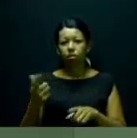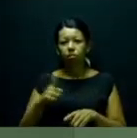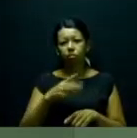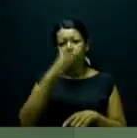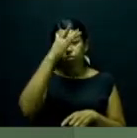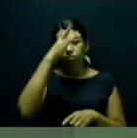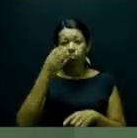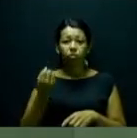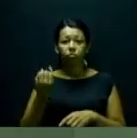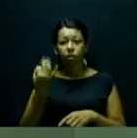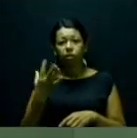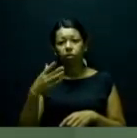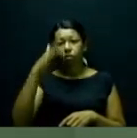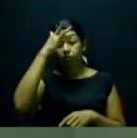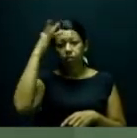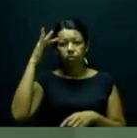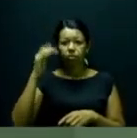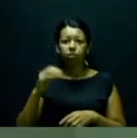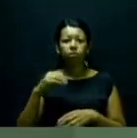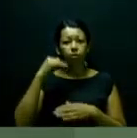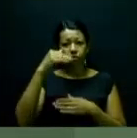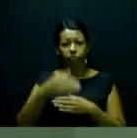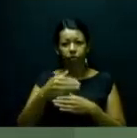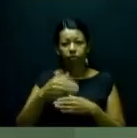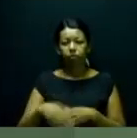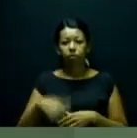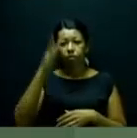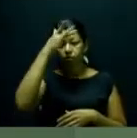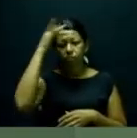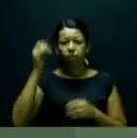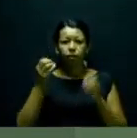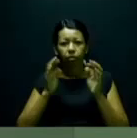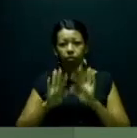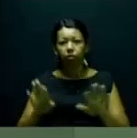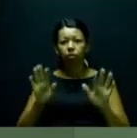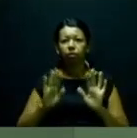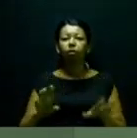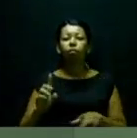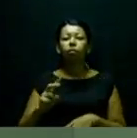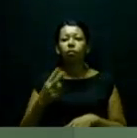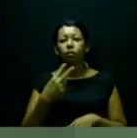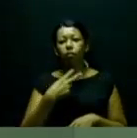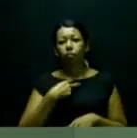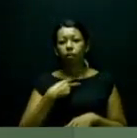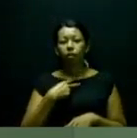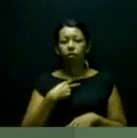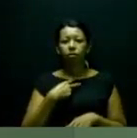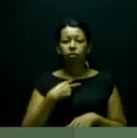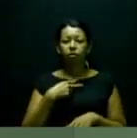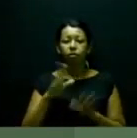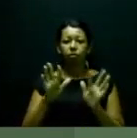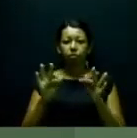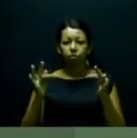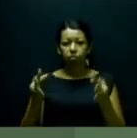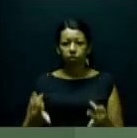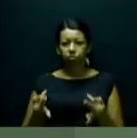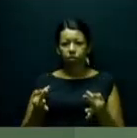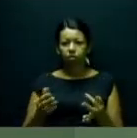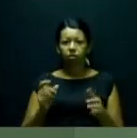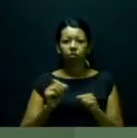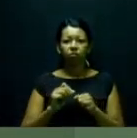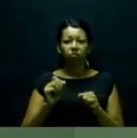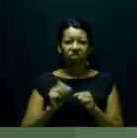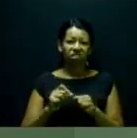pessoas na minha frente. As pessoas vão ficar mais tranquilas. Agora, o que não dá é simplesmente... Você faz